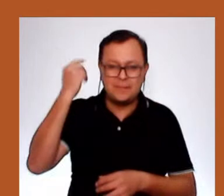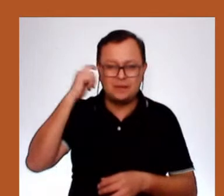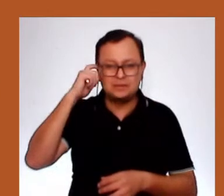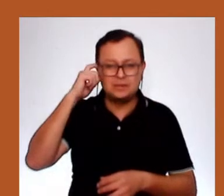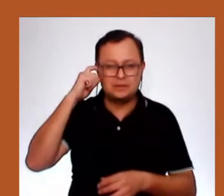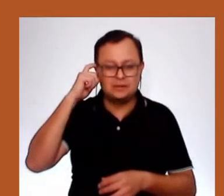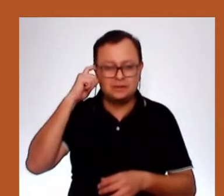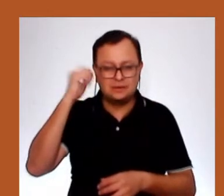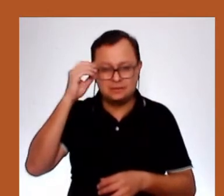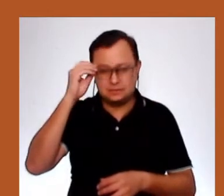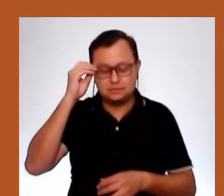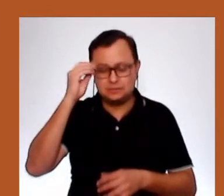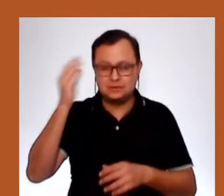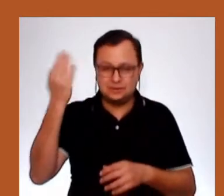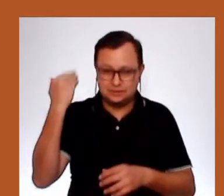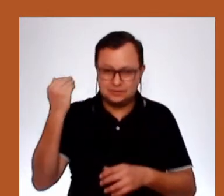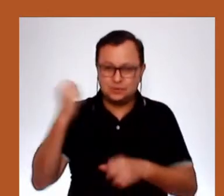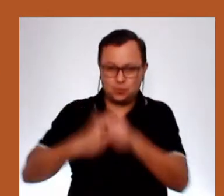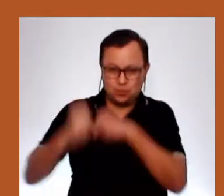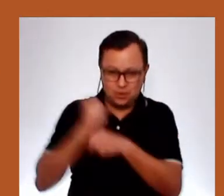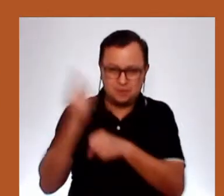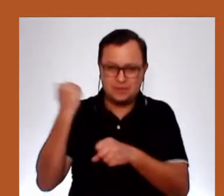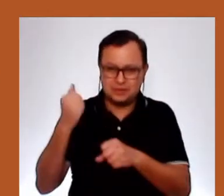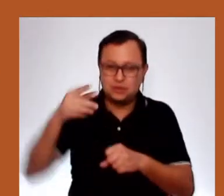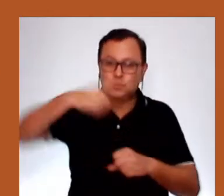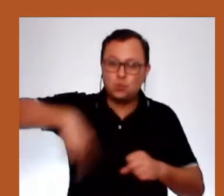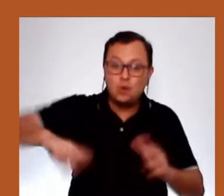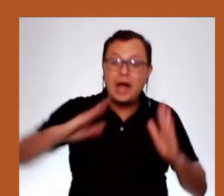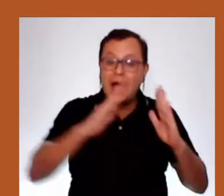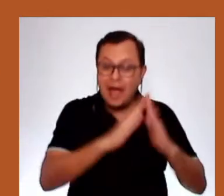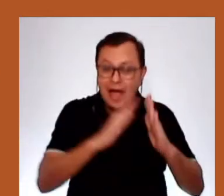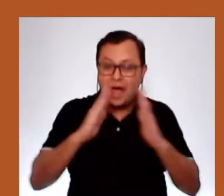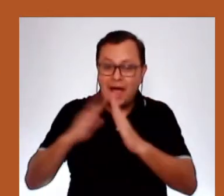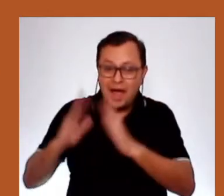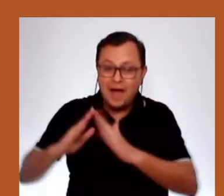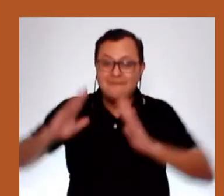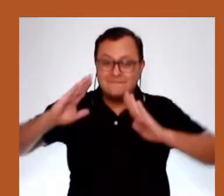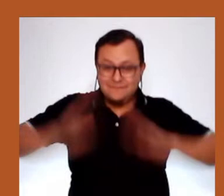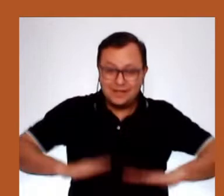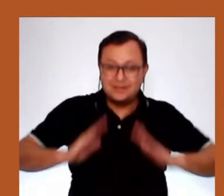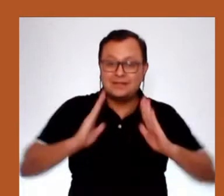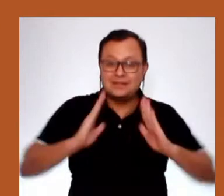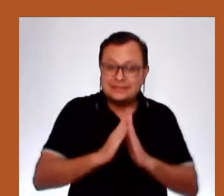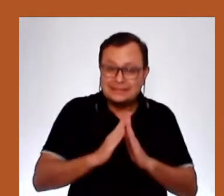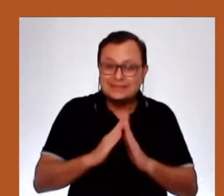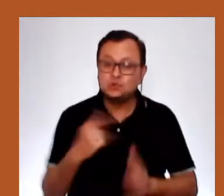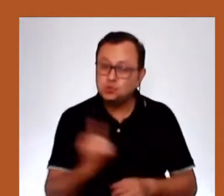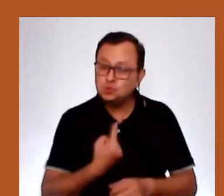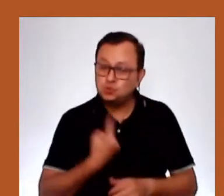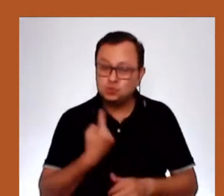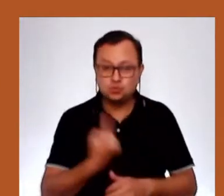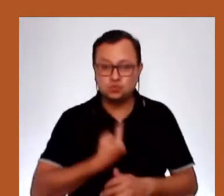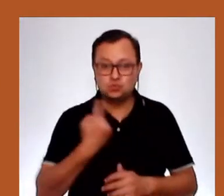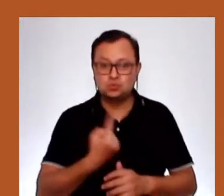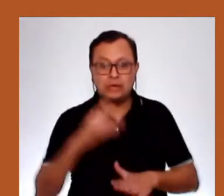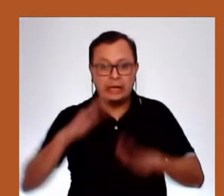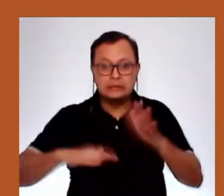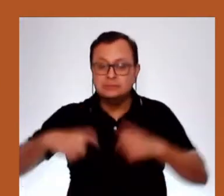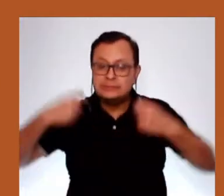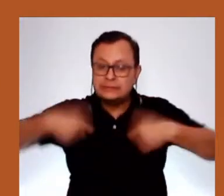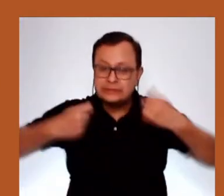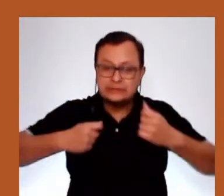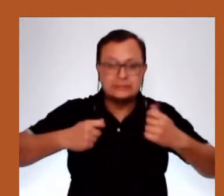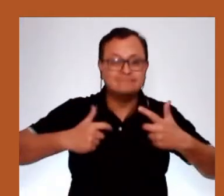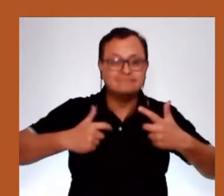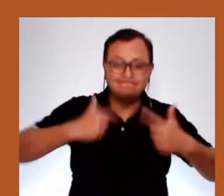próprios nas nossas casas, né? De repente, isolados e tendo que desempenhar funções de maneiras que a gente nunca